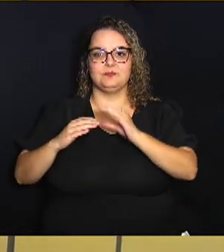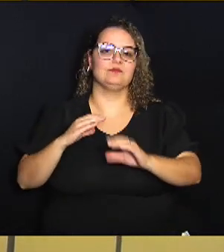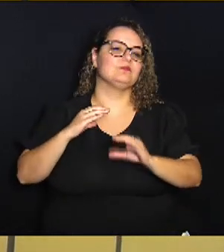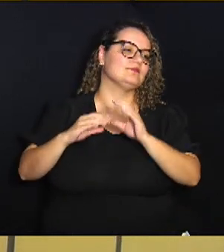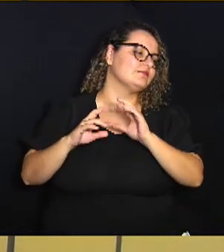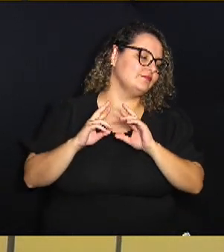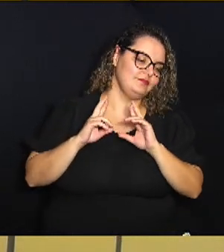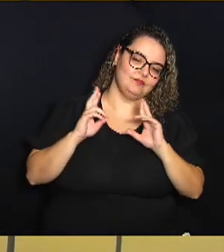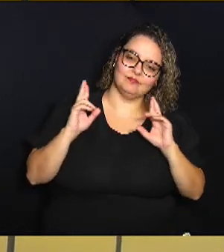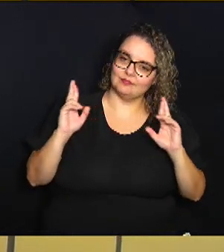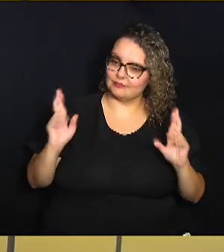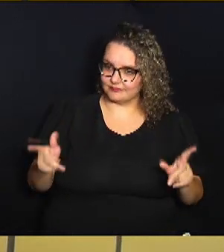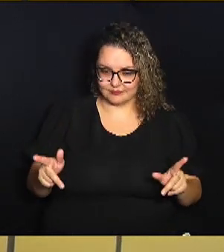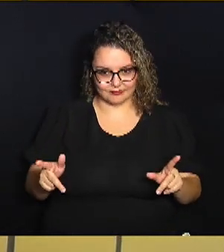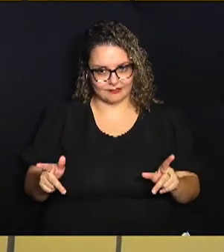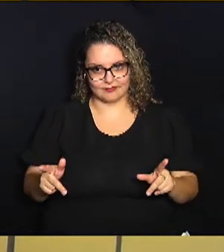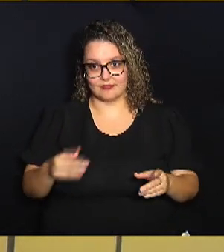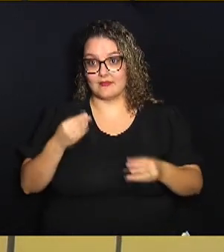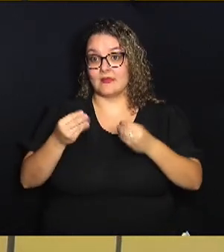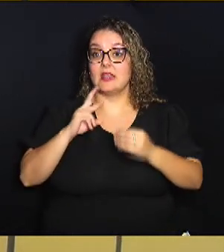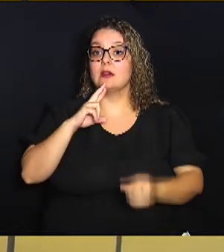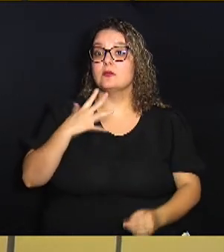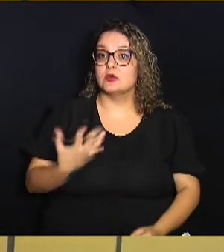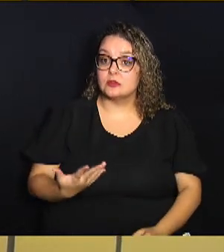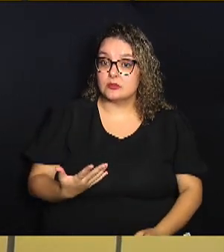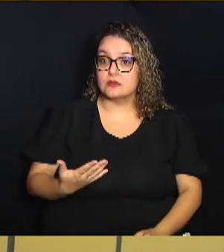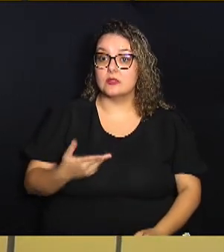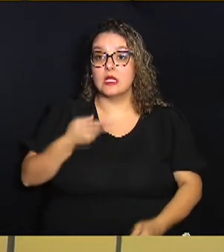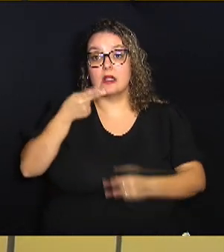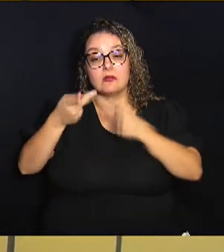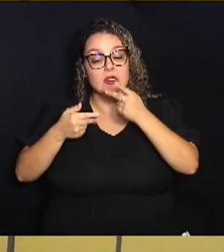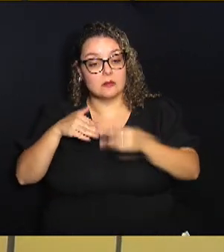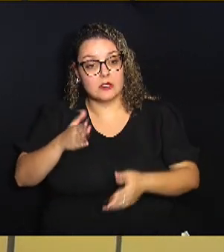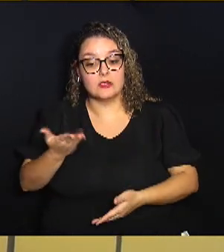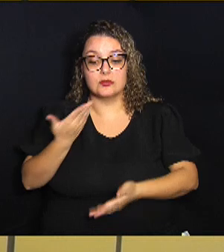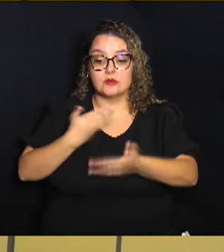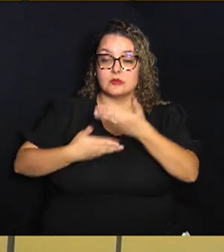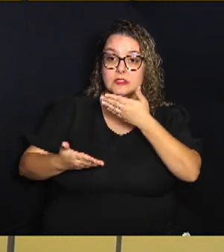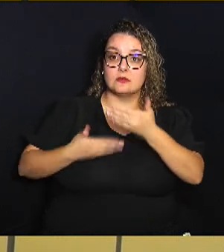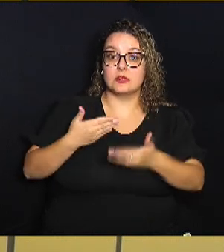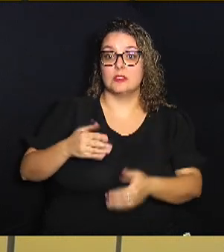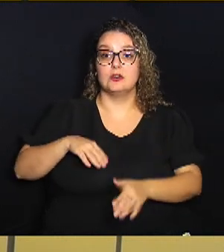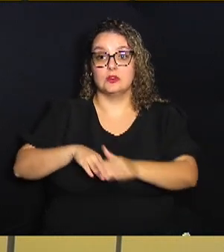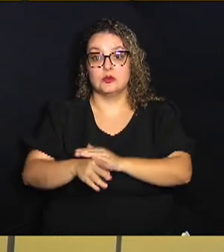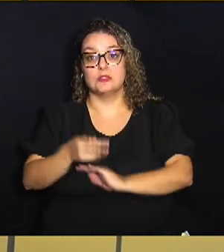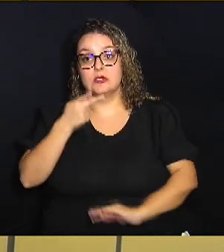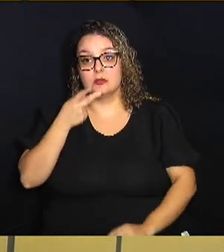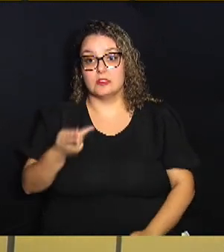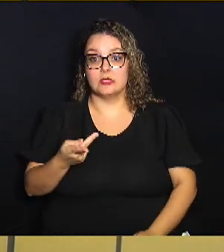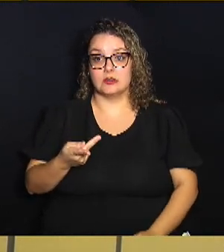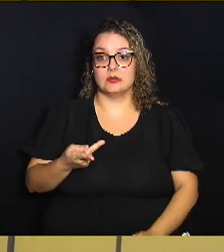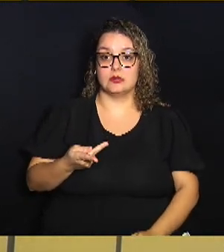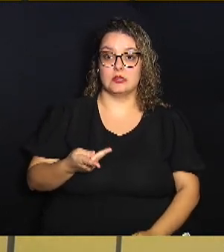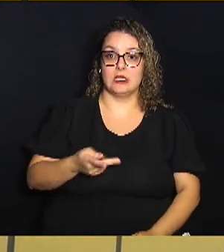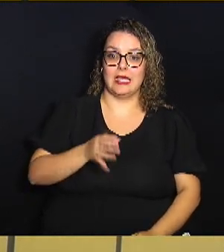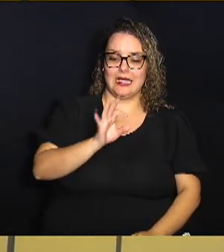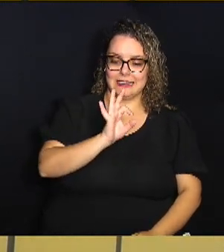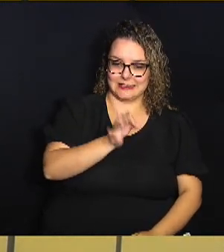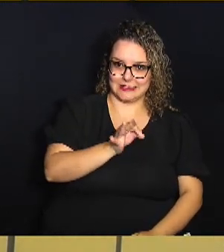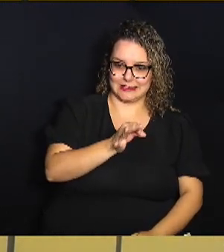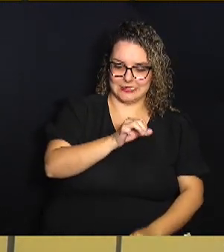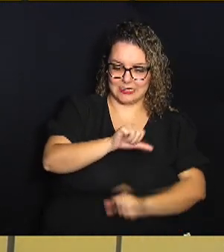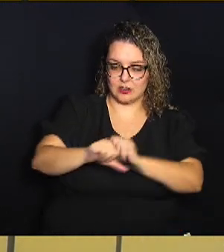muito diferentes. Como resolver isso? Falando mais, trocando mais. E eu costumo dizer que é trocar as certezas